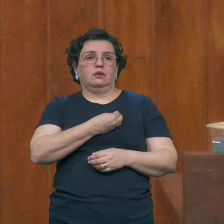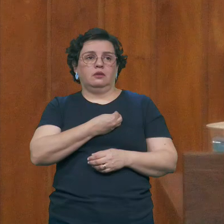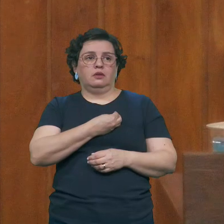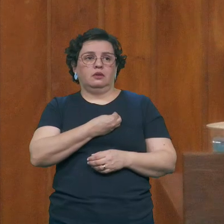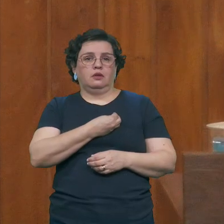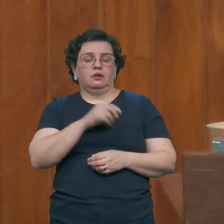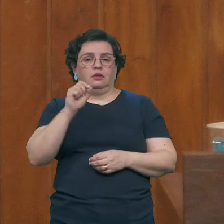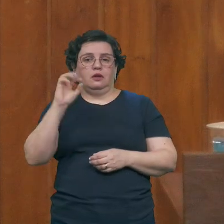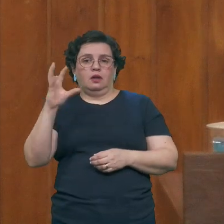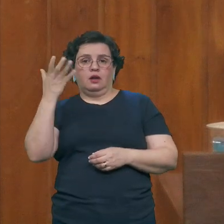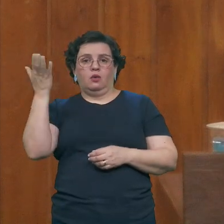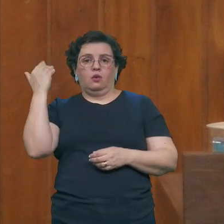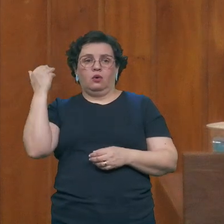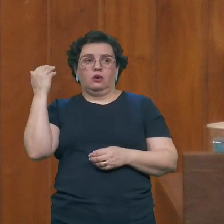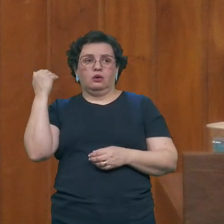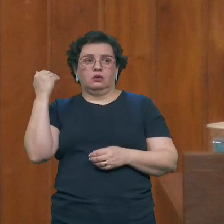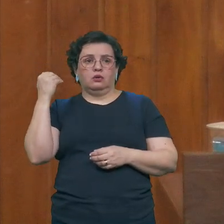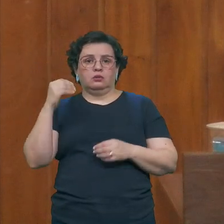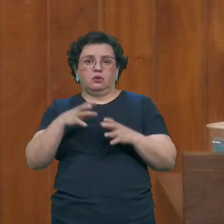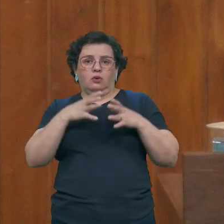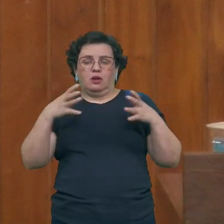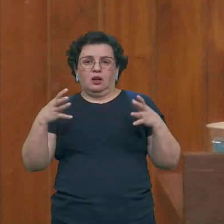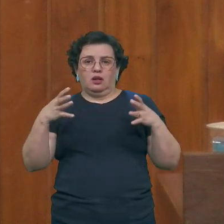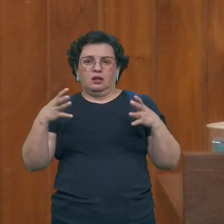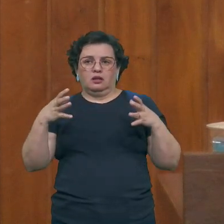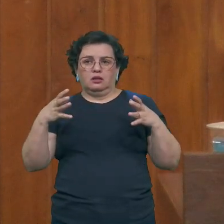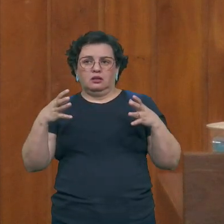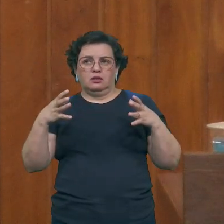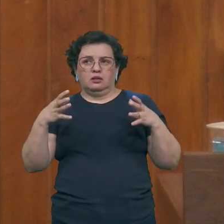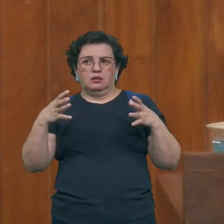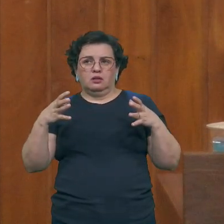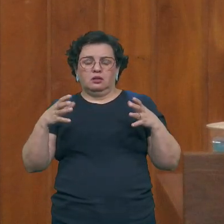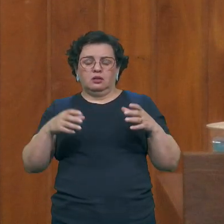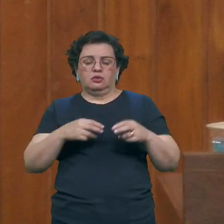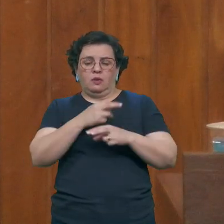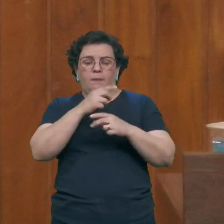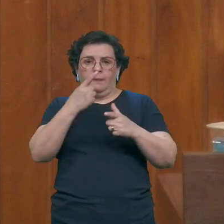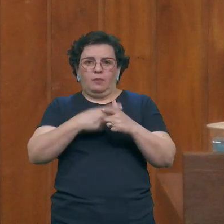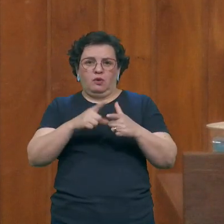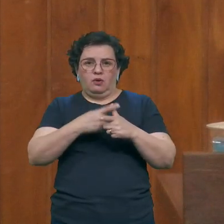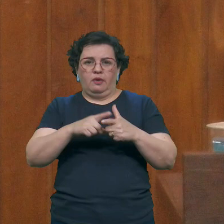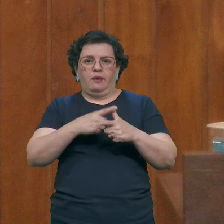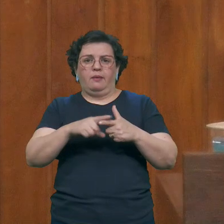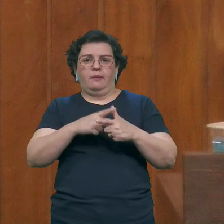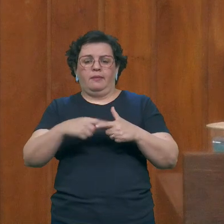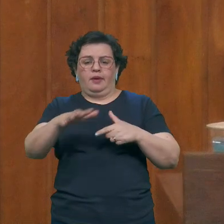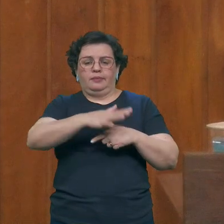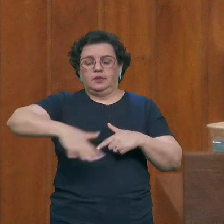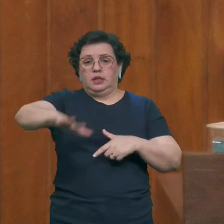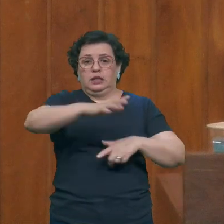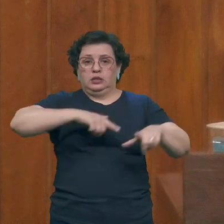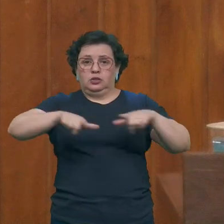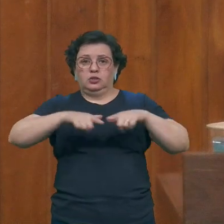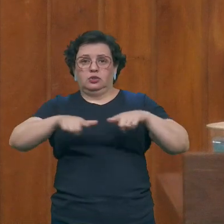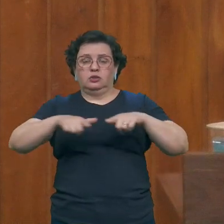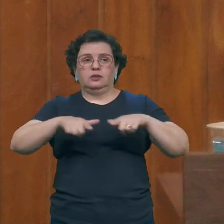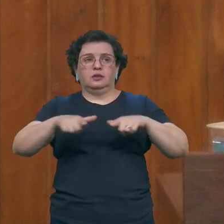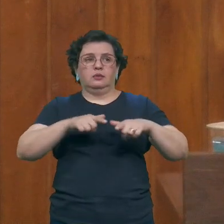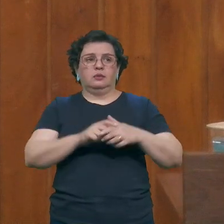que acontecia um degrande ambiente dentro do trabalho, os esforços daqueles trabalhadoras que